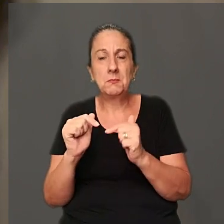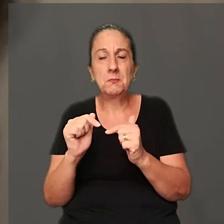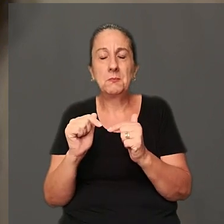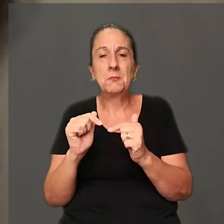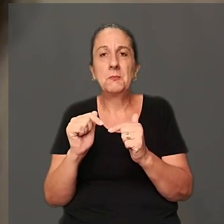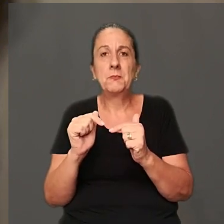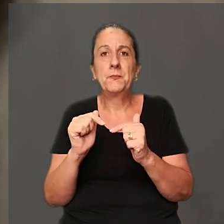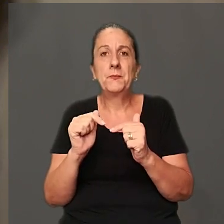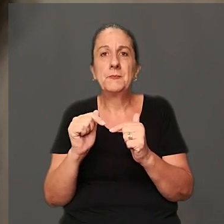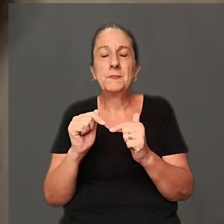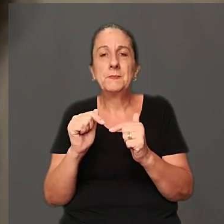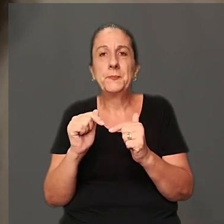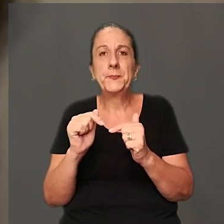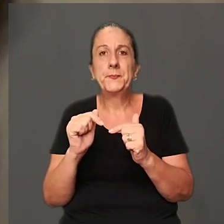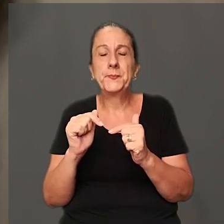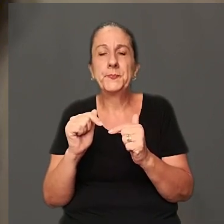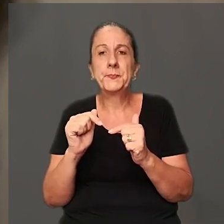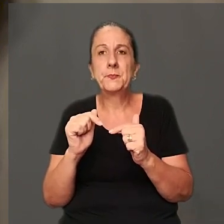se